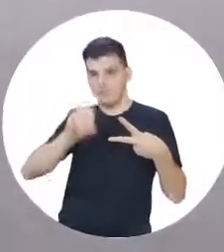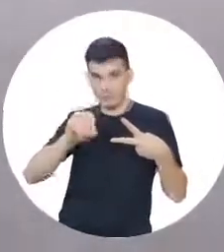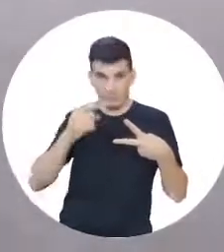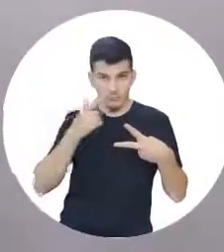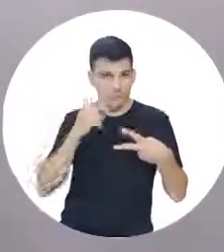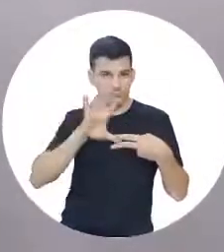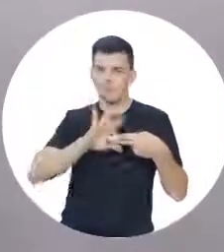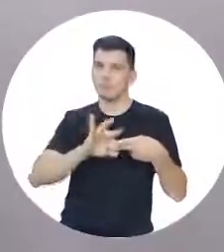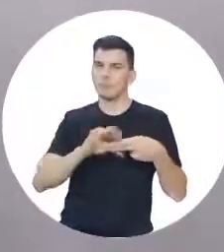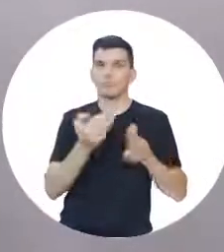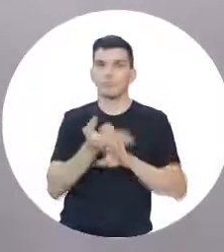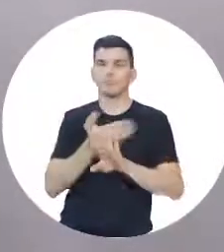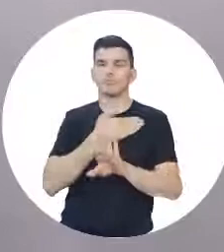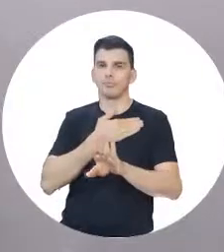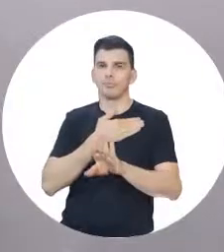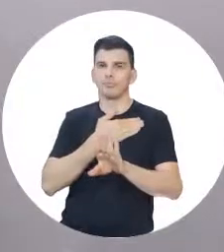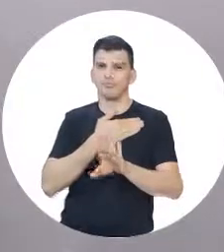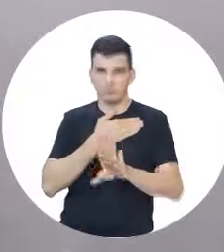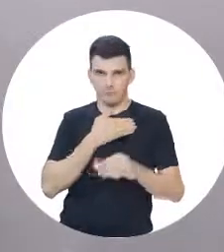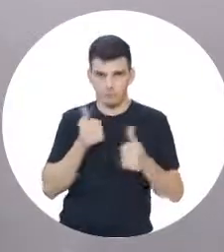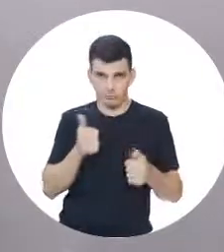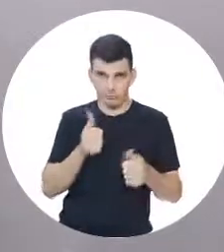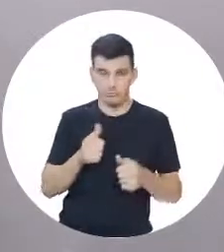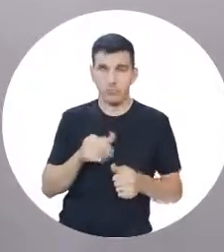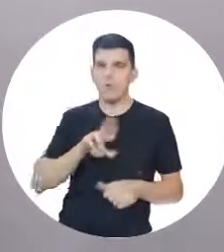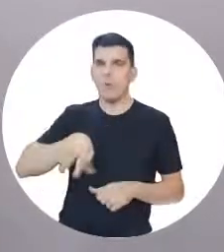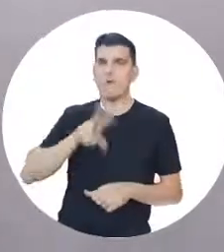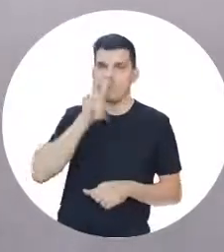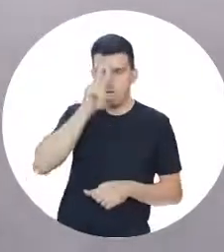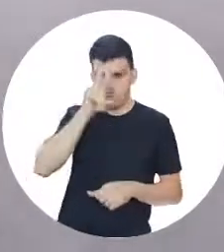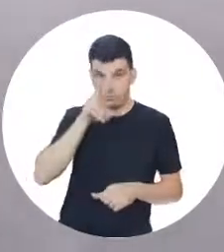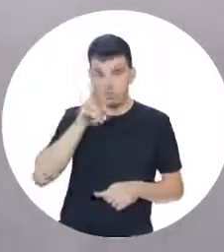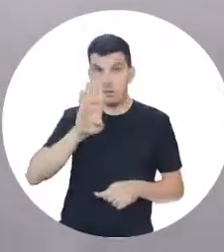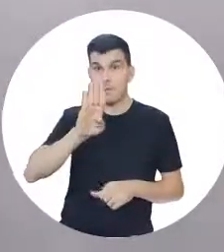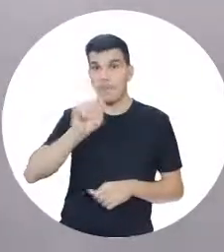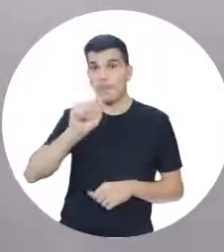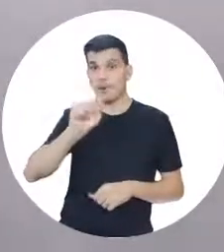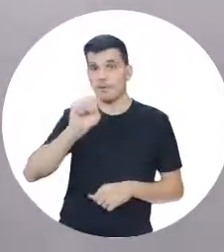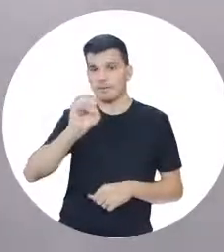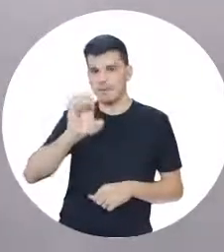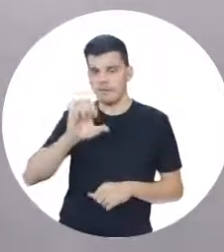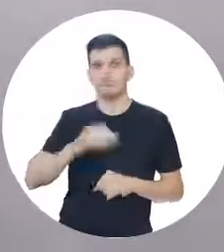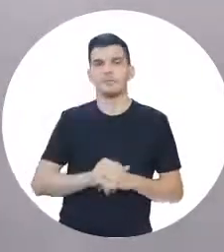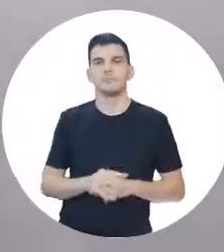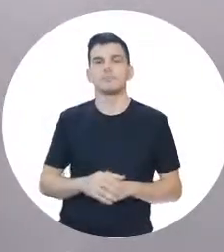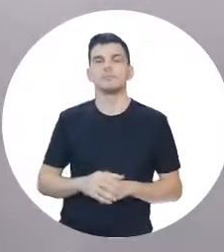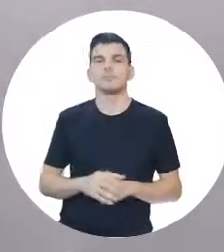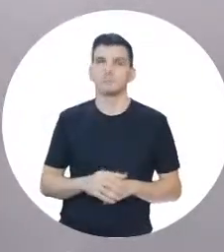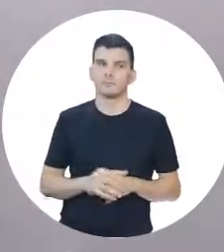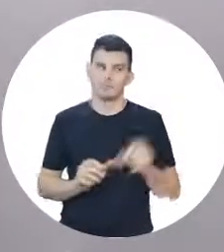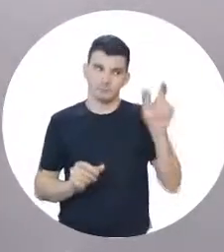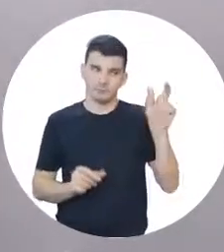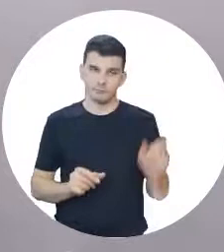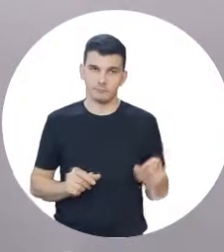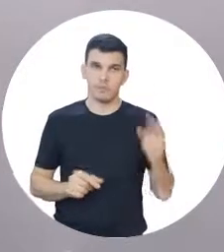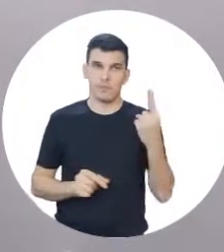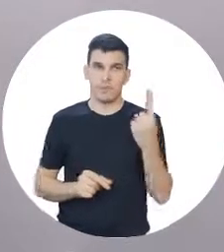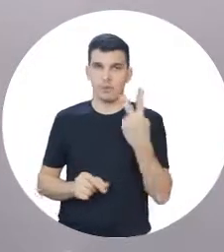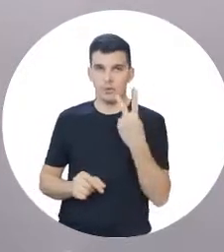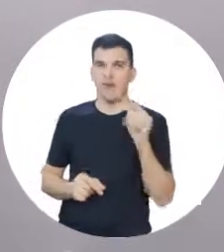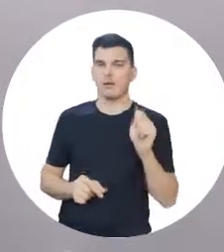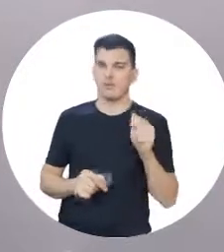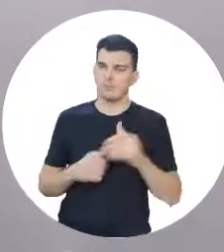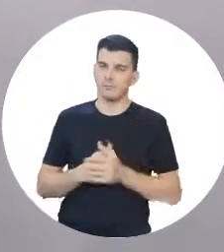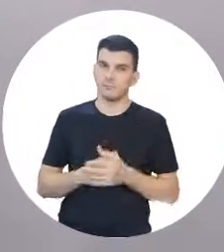Nem o berílio nem o magnésio vão gerar bases fortes. As bases fortes, família 1A, família